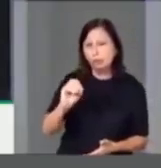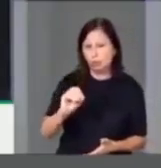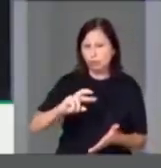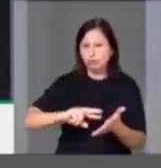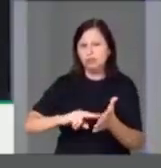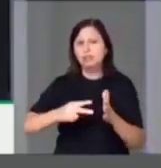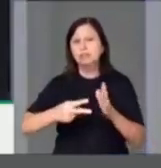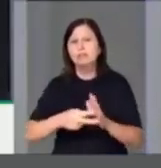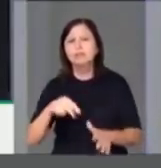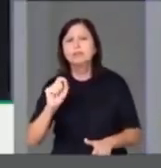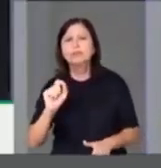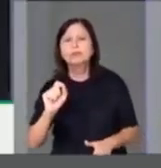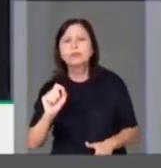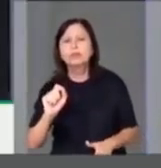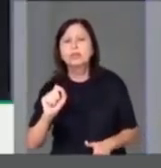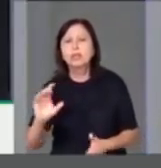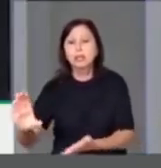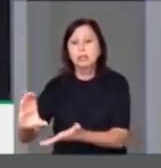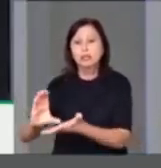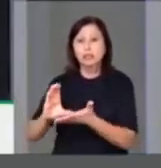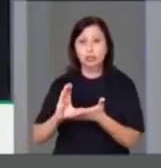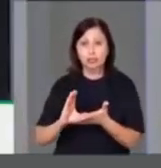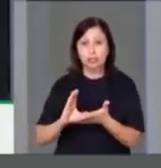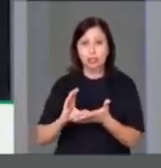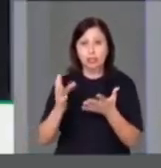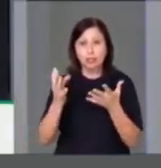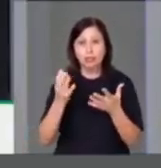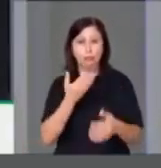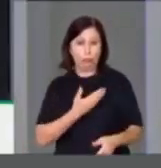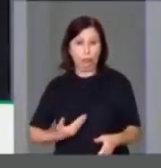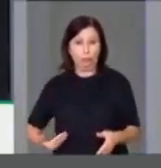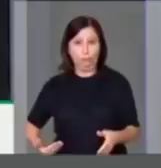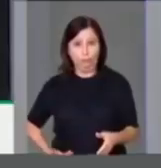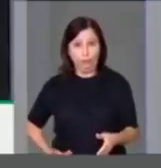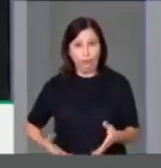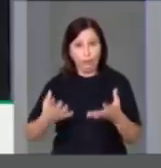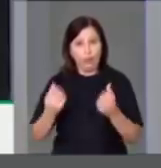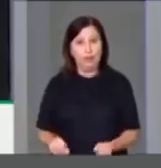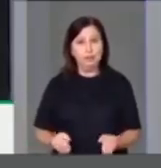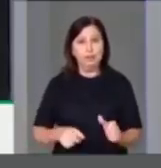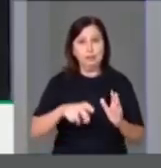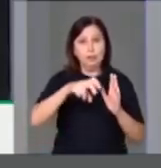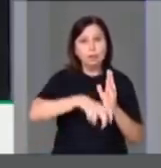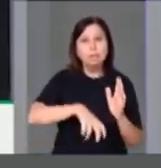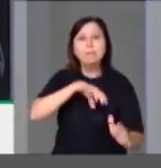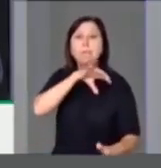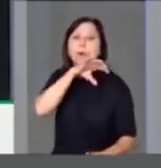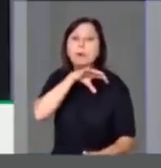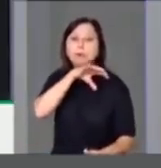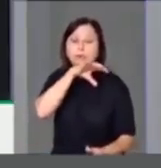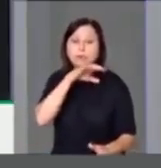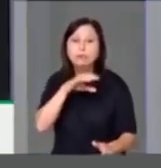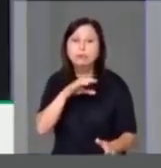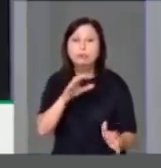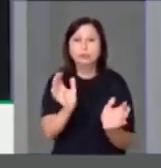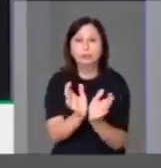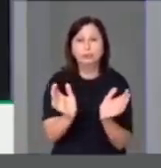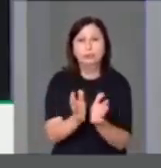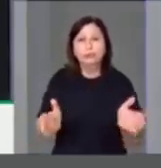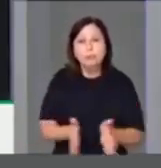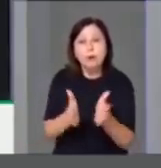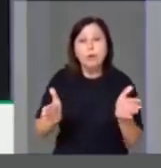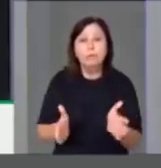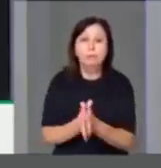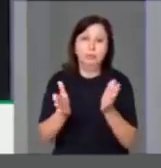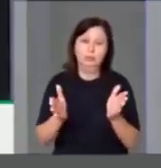usa aqui na casa para falar dinheiro de impostos pagos pelos mais pobres. E por que ninguém tem coragem